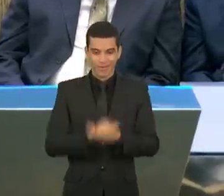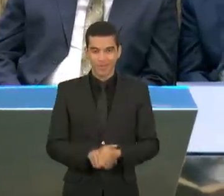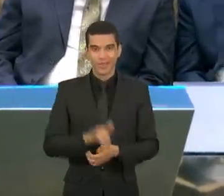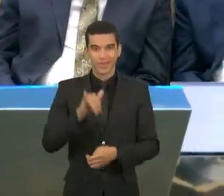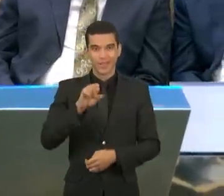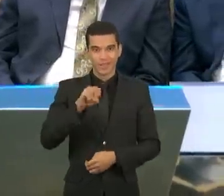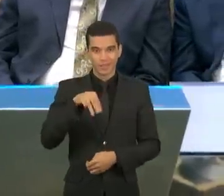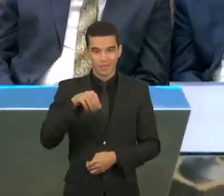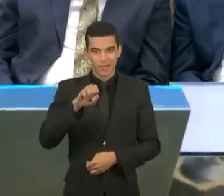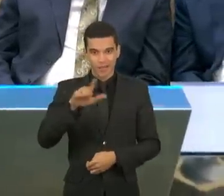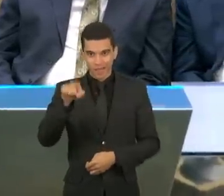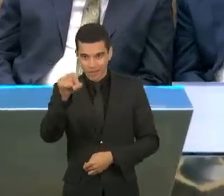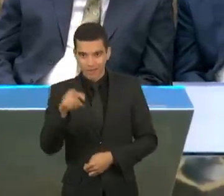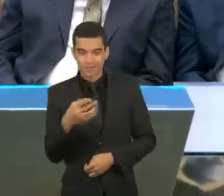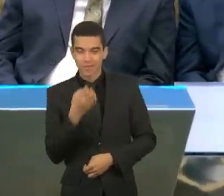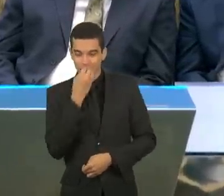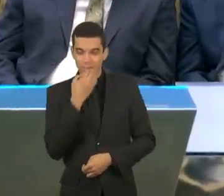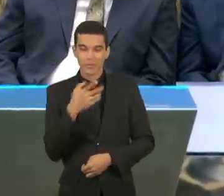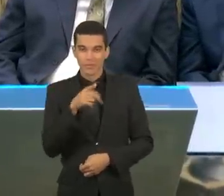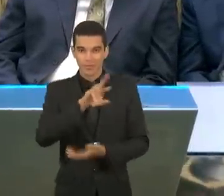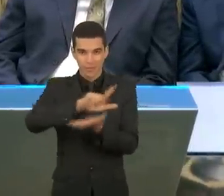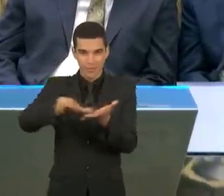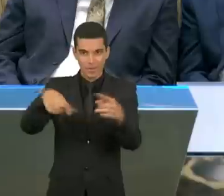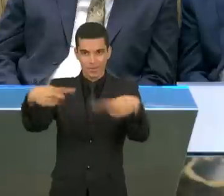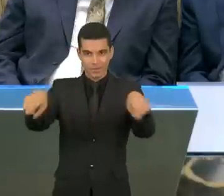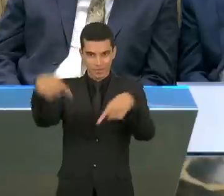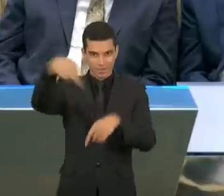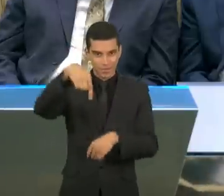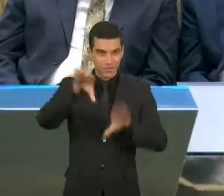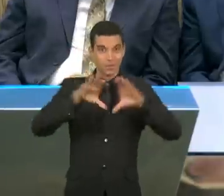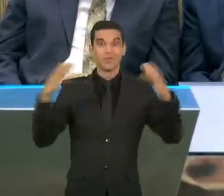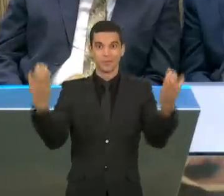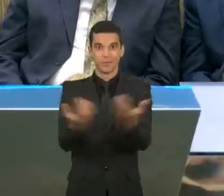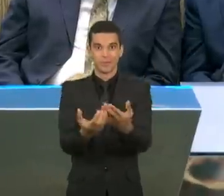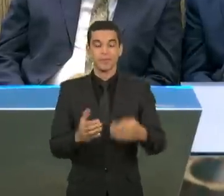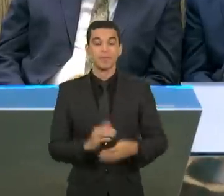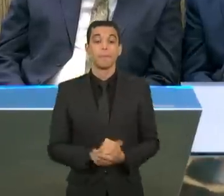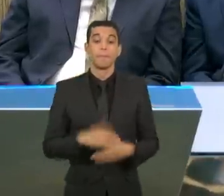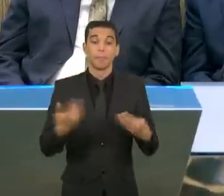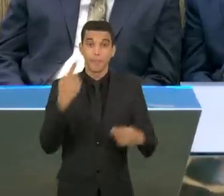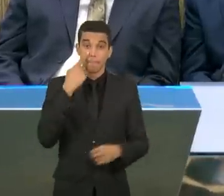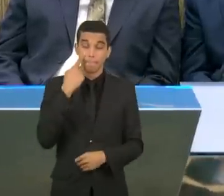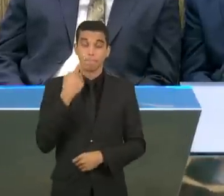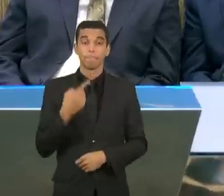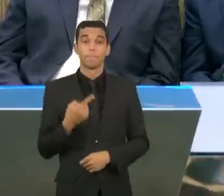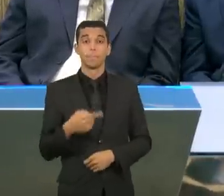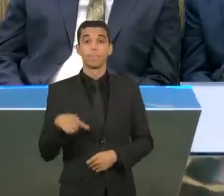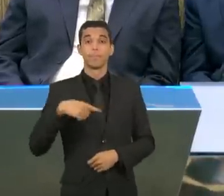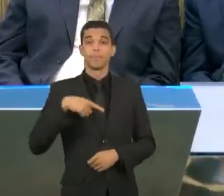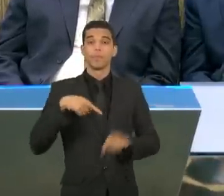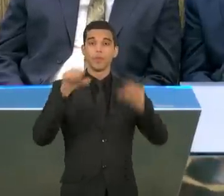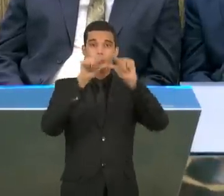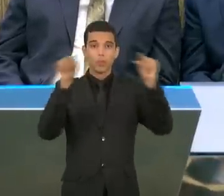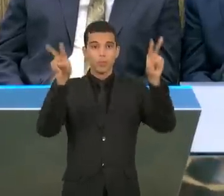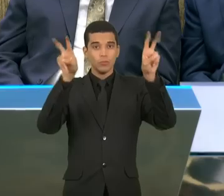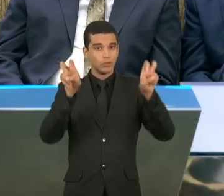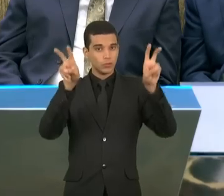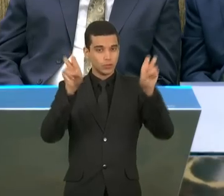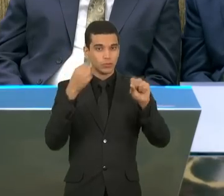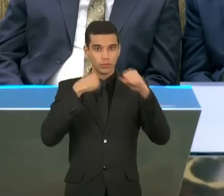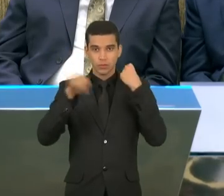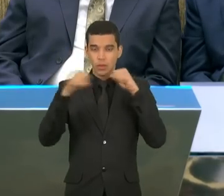viu? Glória a Deus. Escute, veja a epígrafe, o título deste salmo. O que é que ele